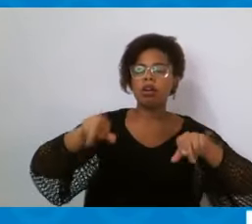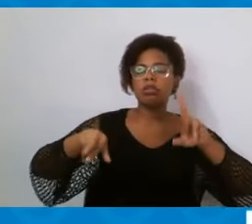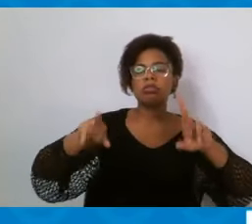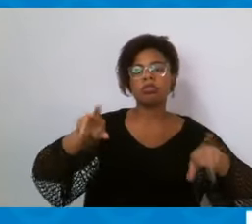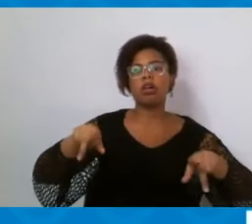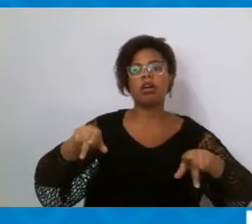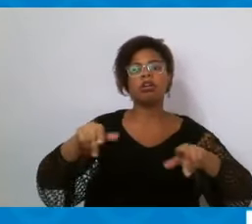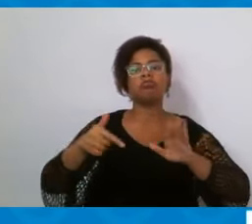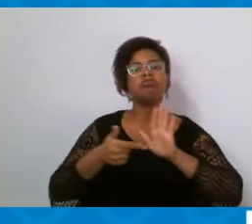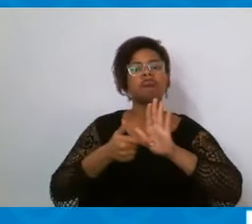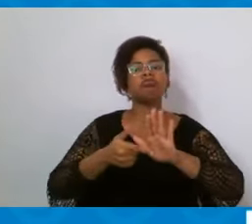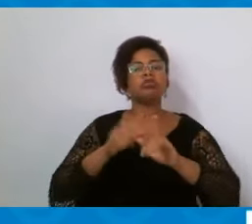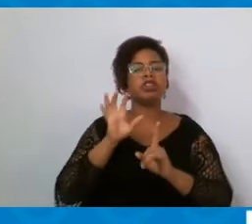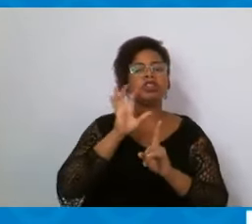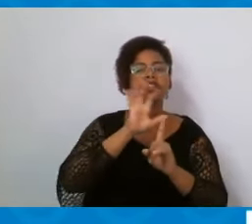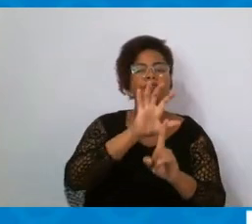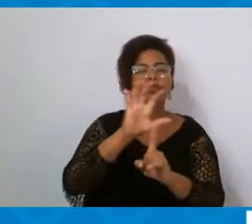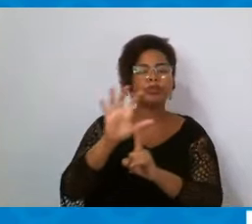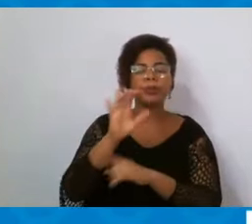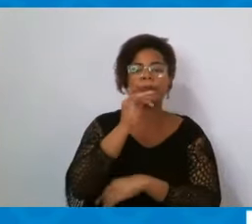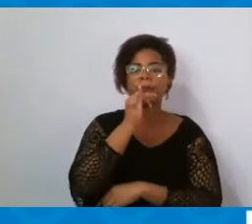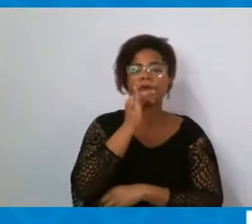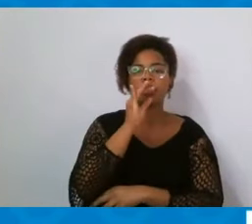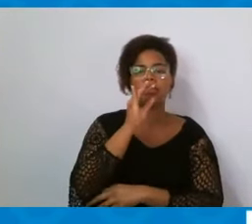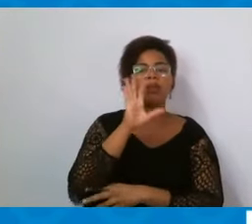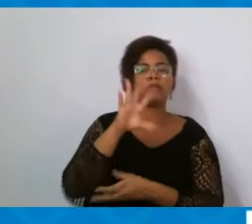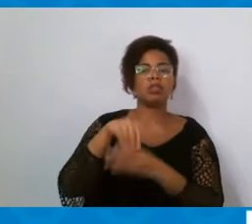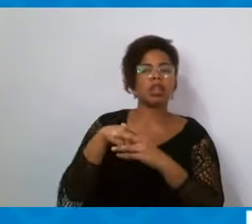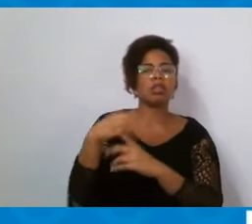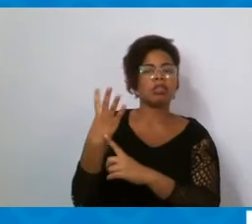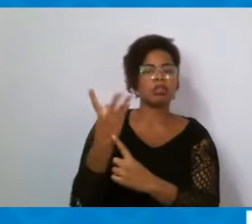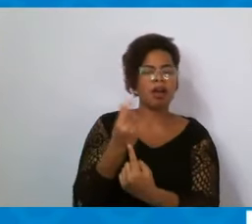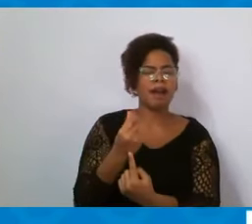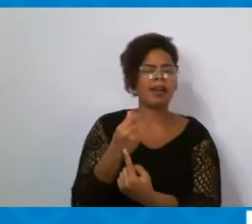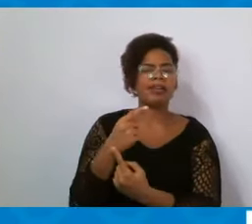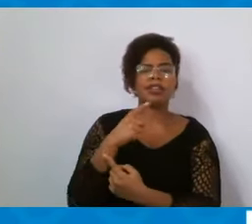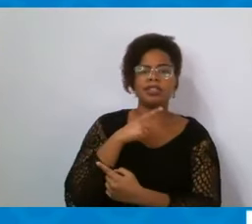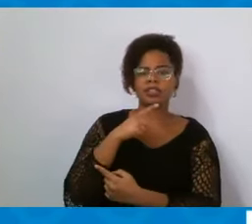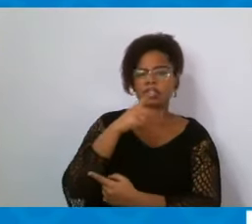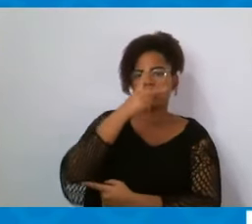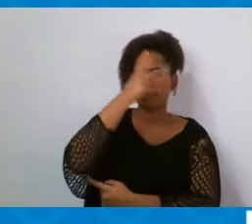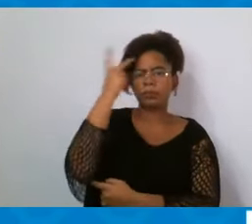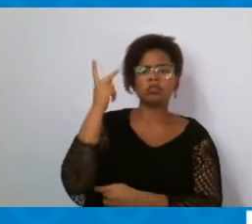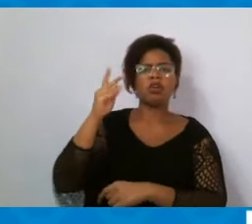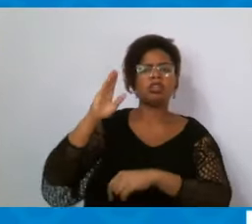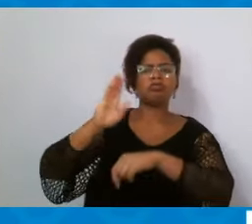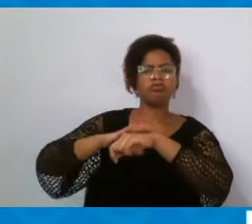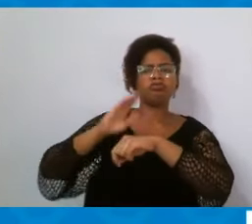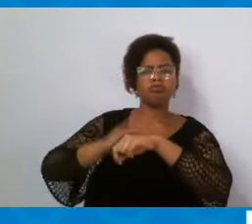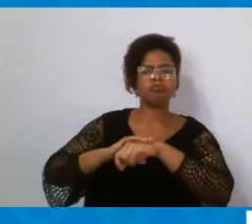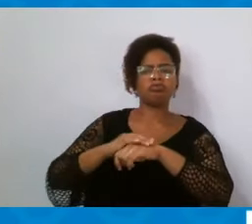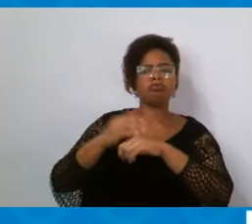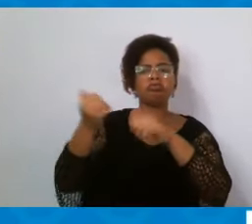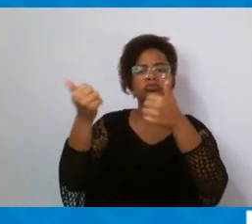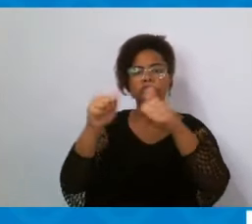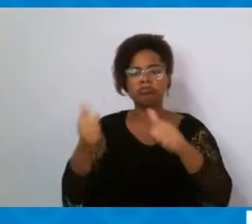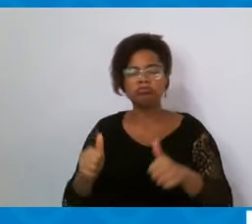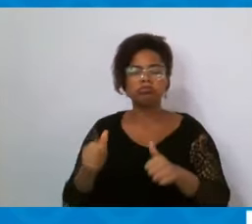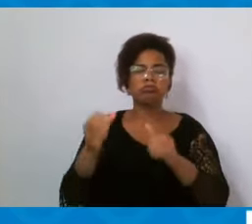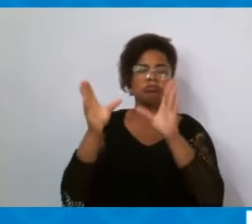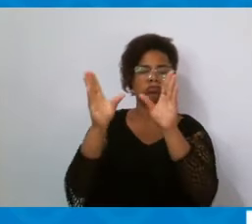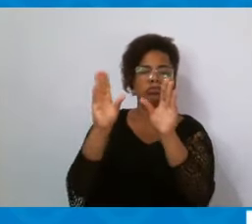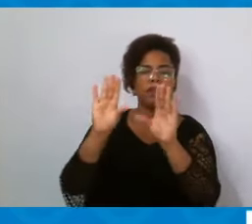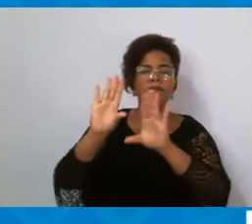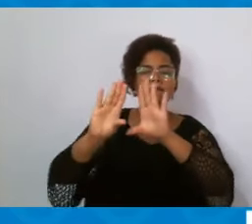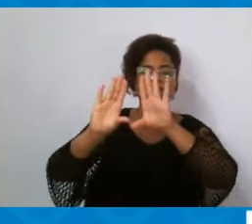Isso é muito comum nas artes, né? Se você pegar os grandes artistas plásticos, eles têm essa conjunção de mundos onde você